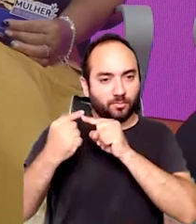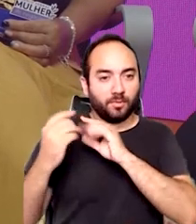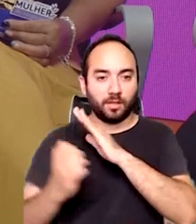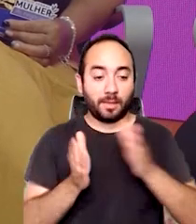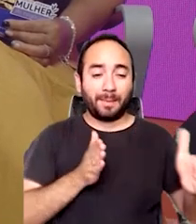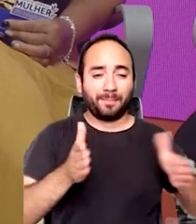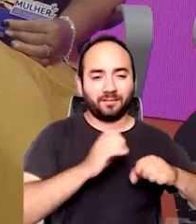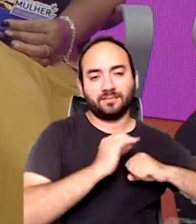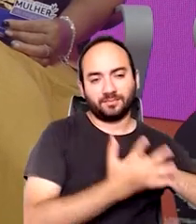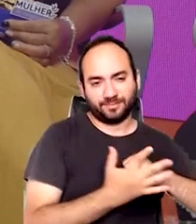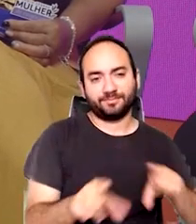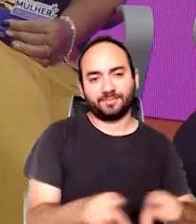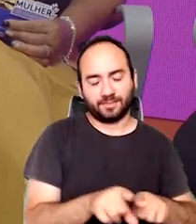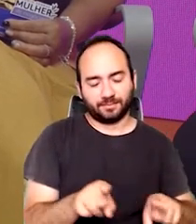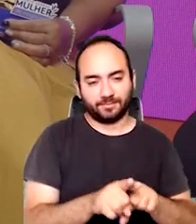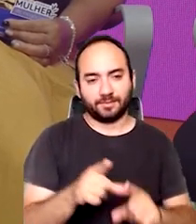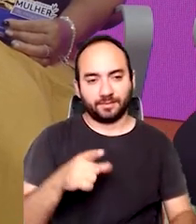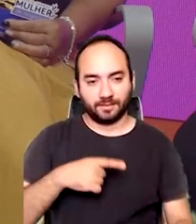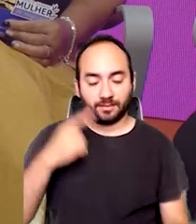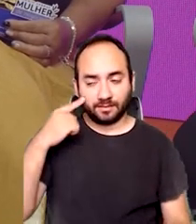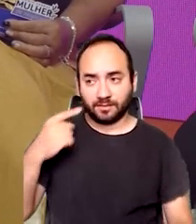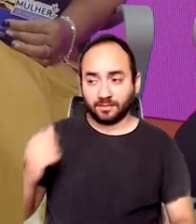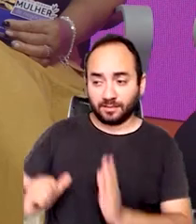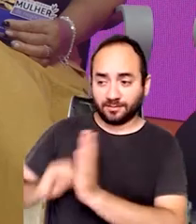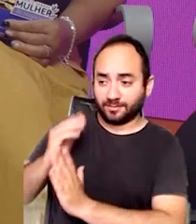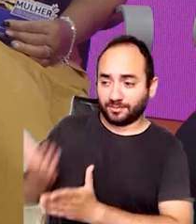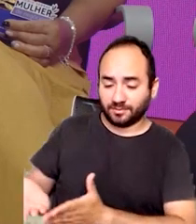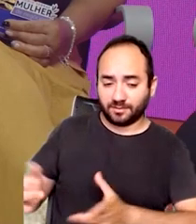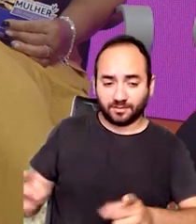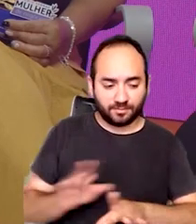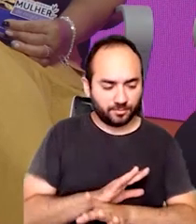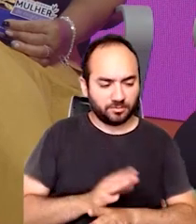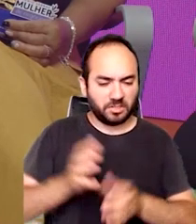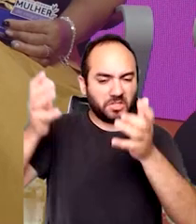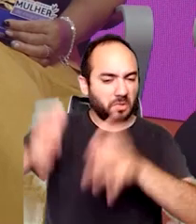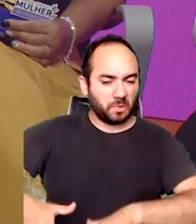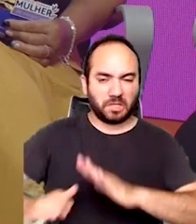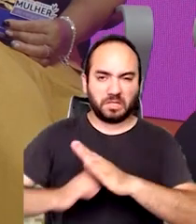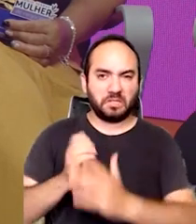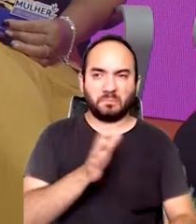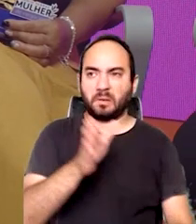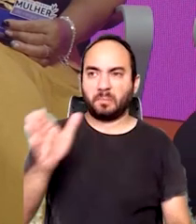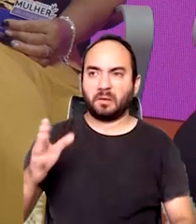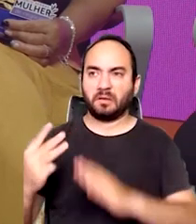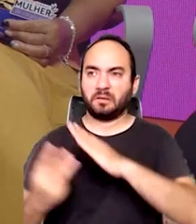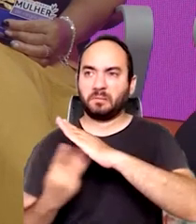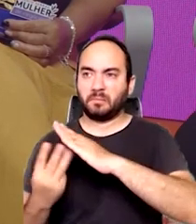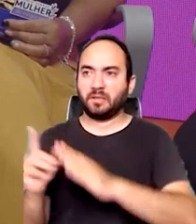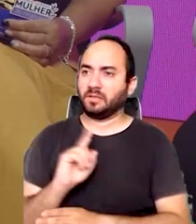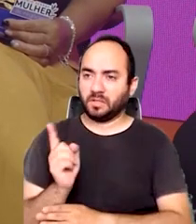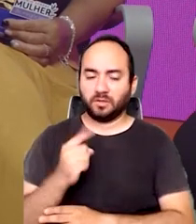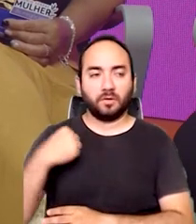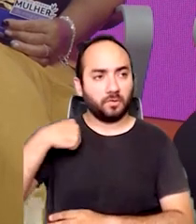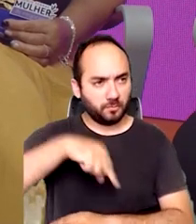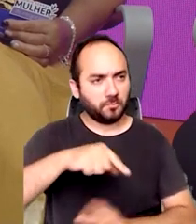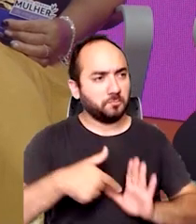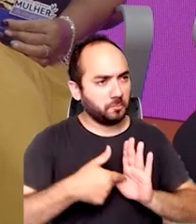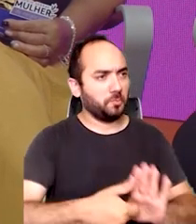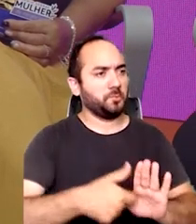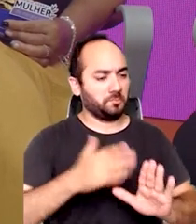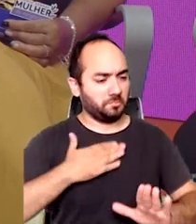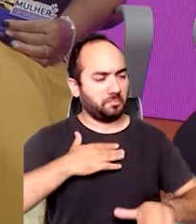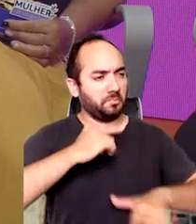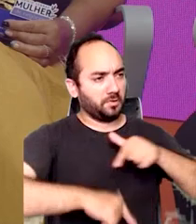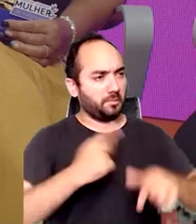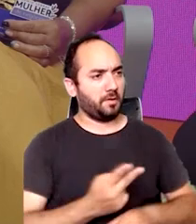demais foi na época da pandemia também né E aí quando eu saí de lá eu resolvi eu falei assim eu não quero mais trabalhar em empresa terceirizada e eu vou mostrar